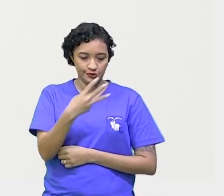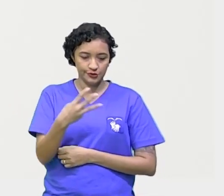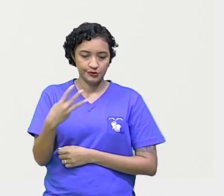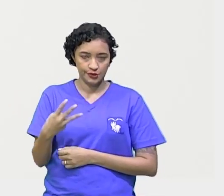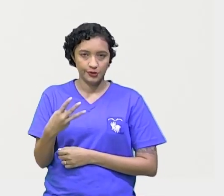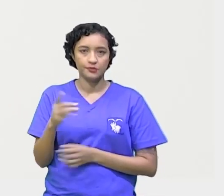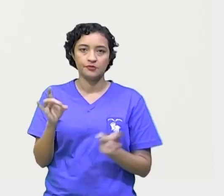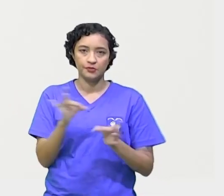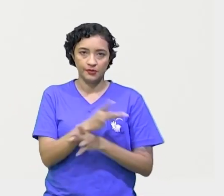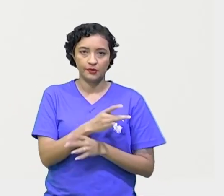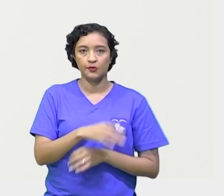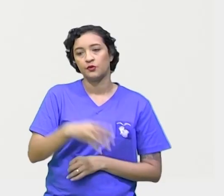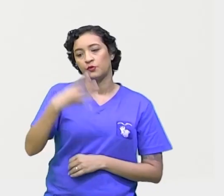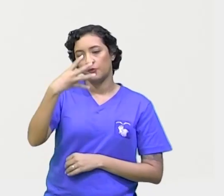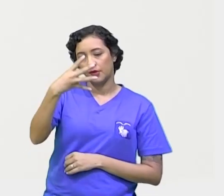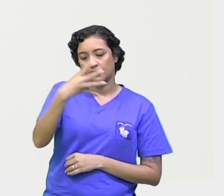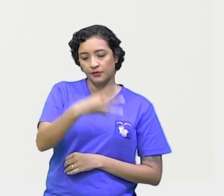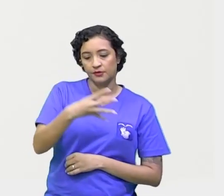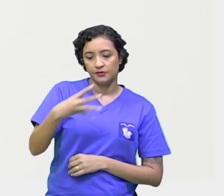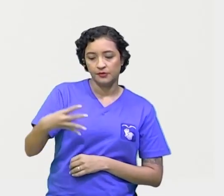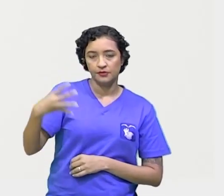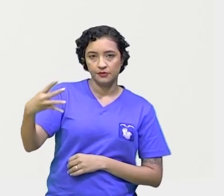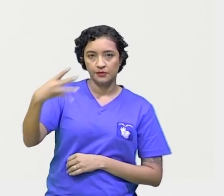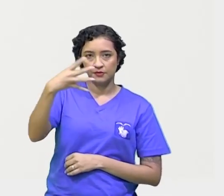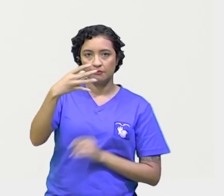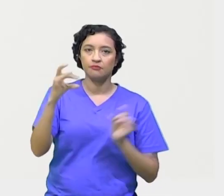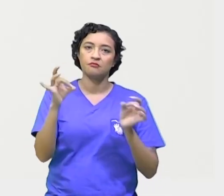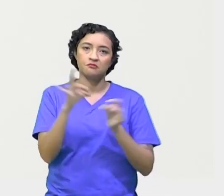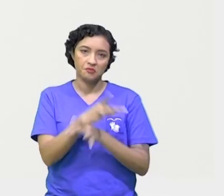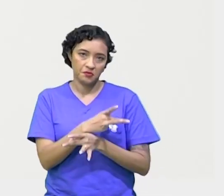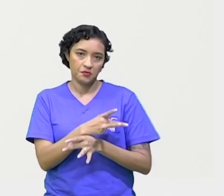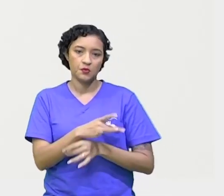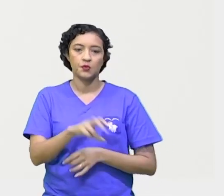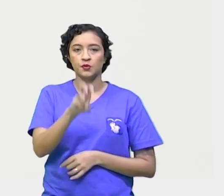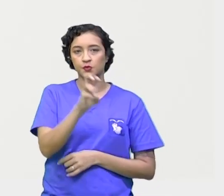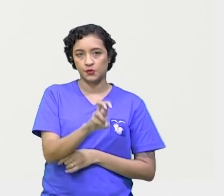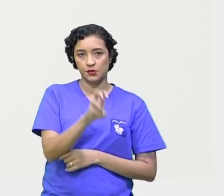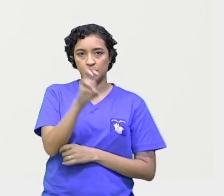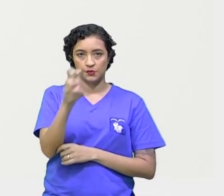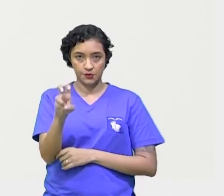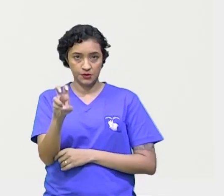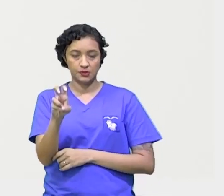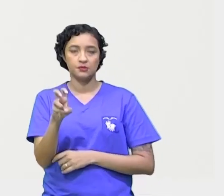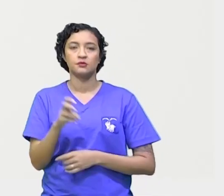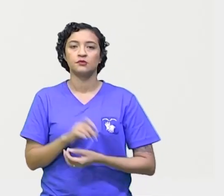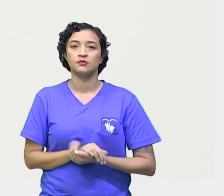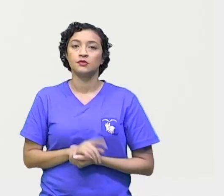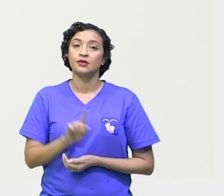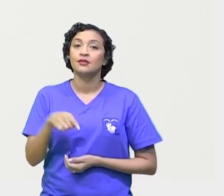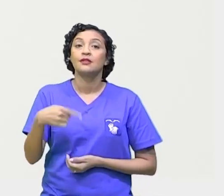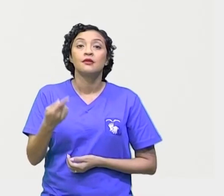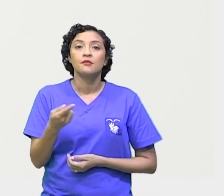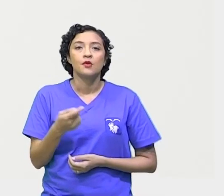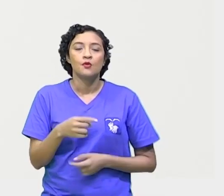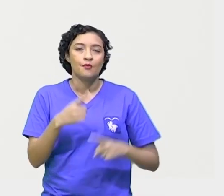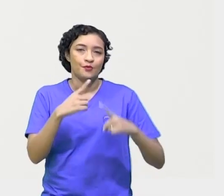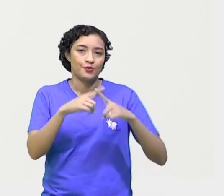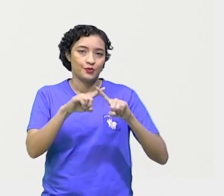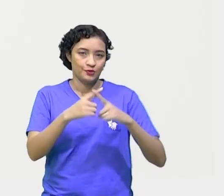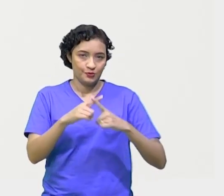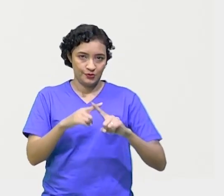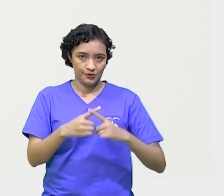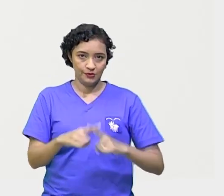444444 em seguida a diagonais que aparecem duas vezes só 5 e 5 depois